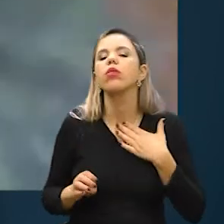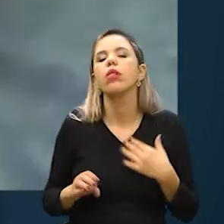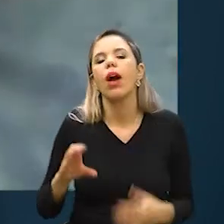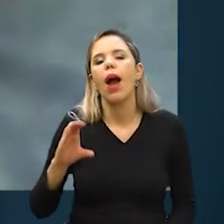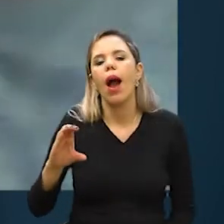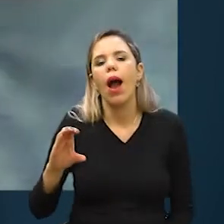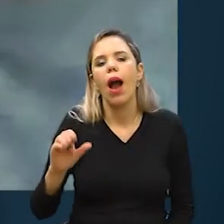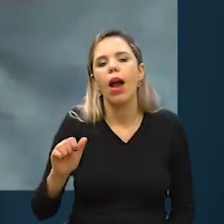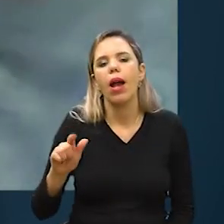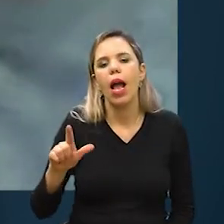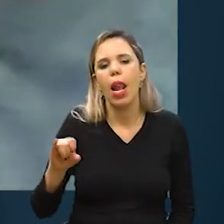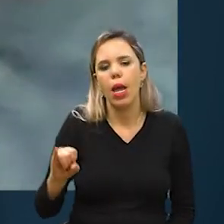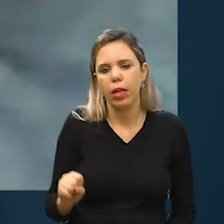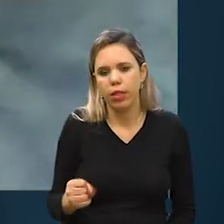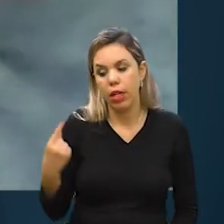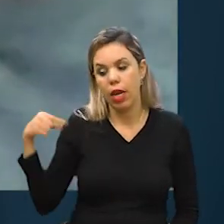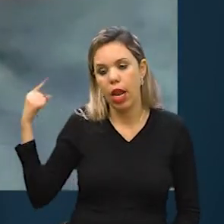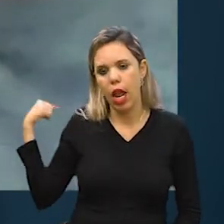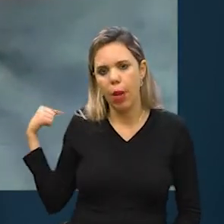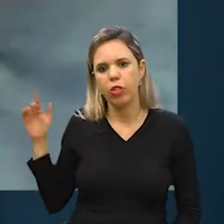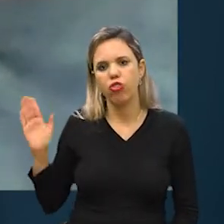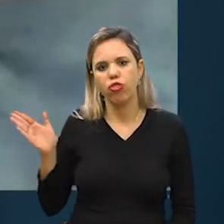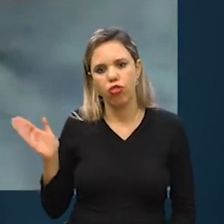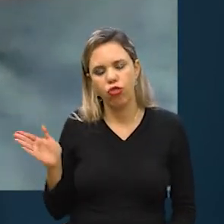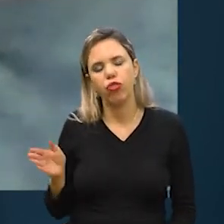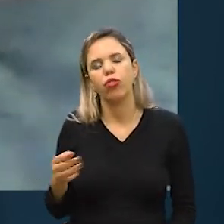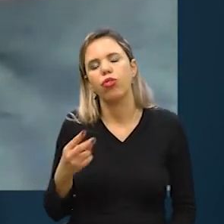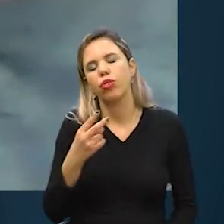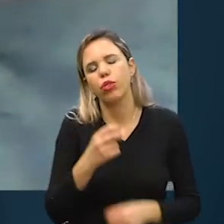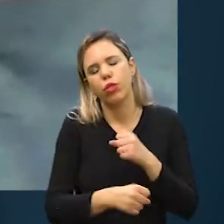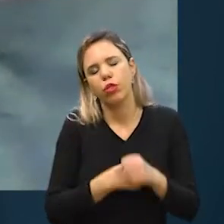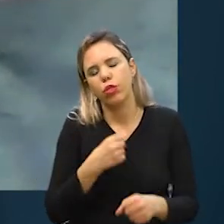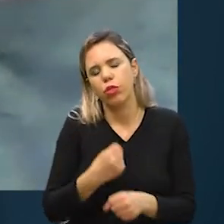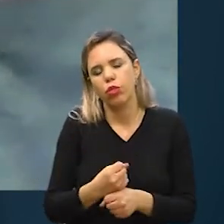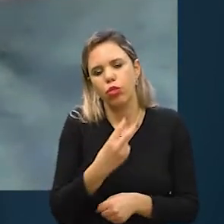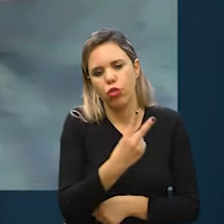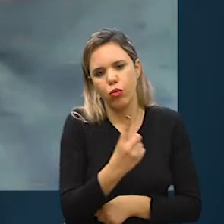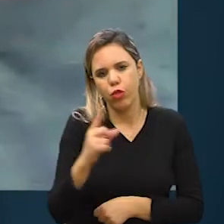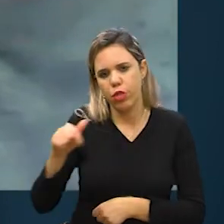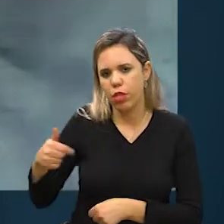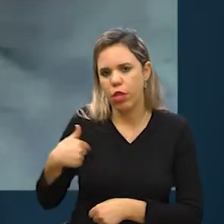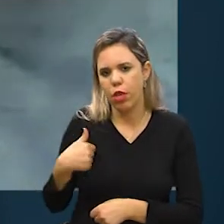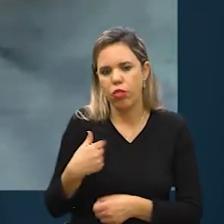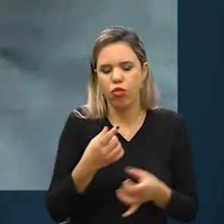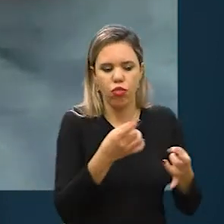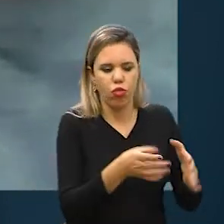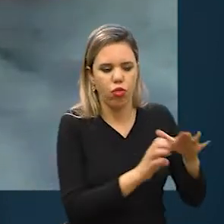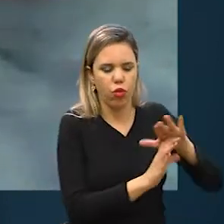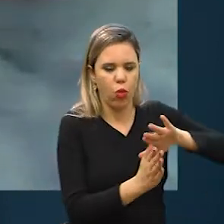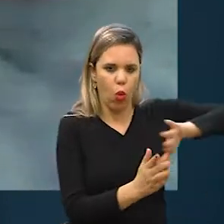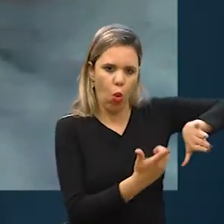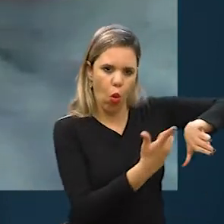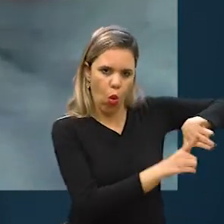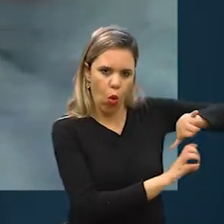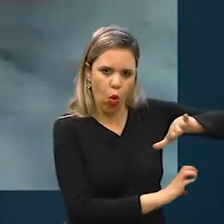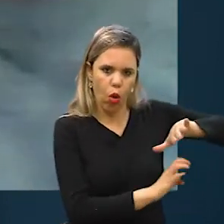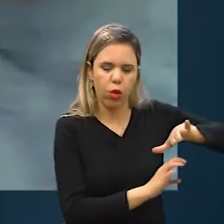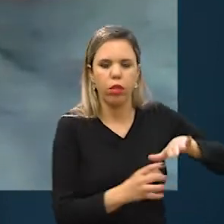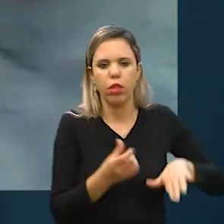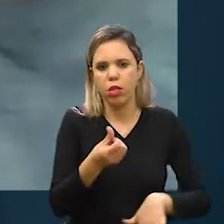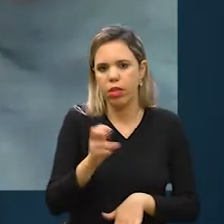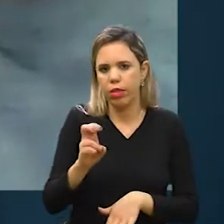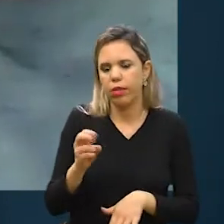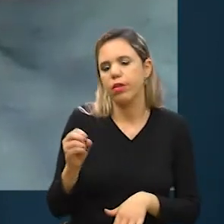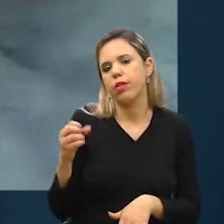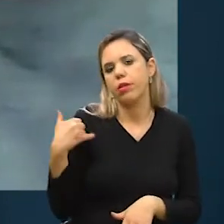holding Calais. Eu já estava naquela época, isso foi em 2017 que eu saí, né, dessa holding, eu já estava